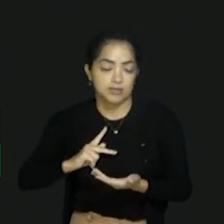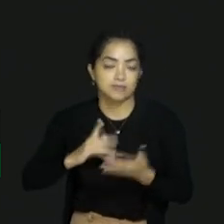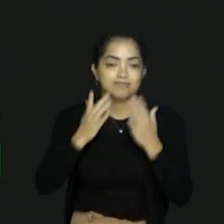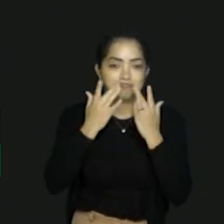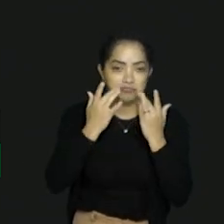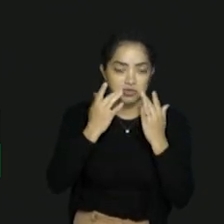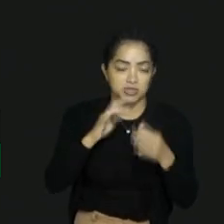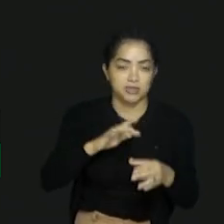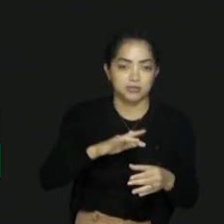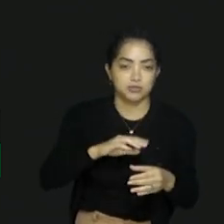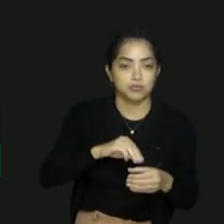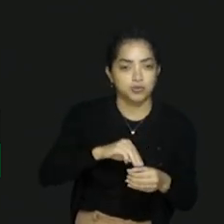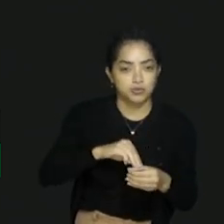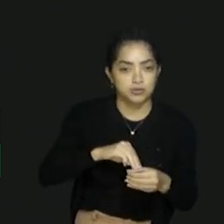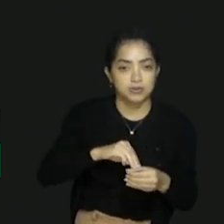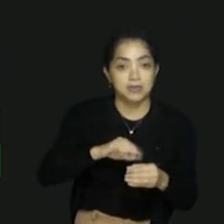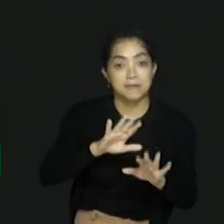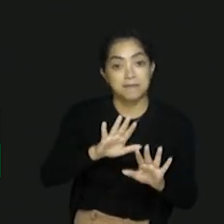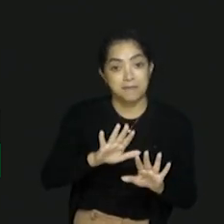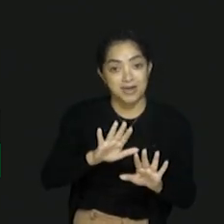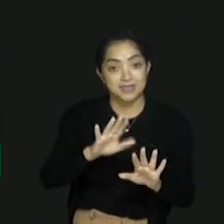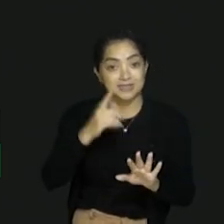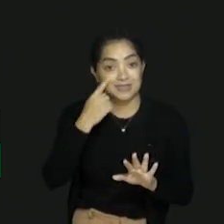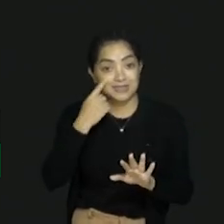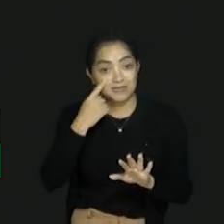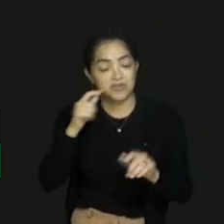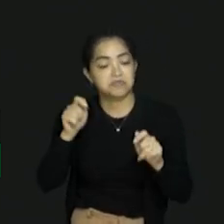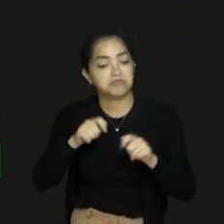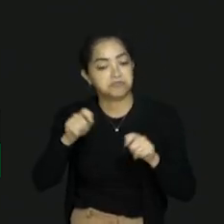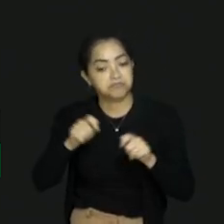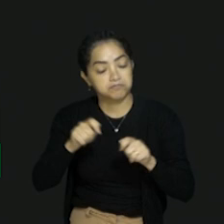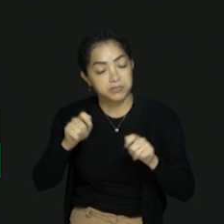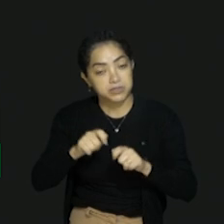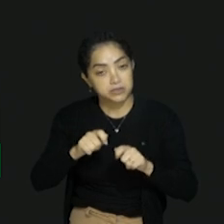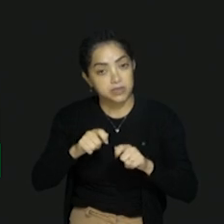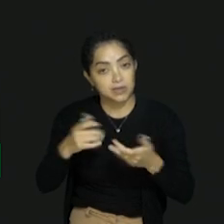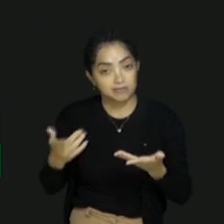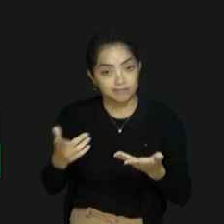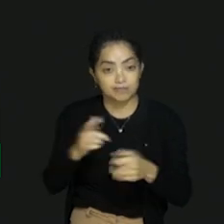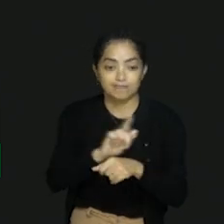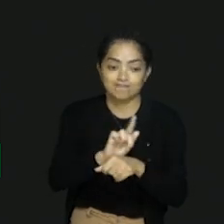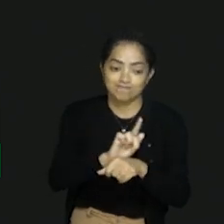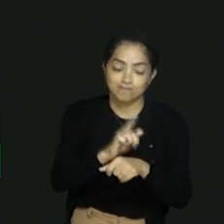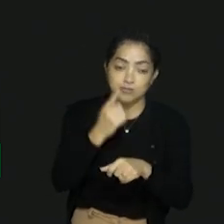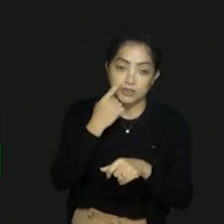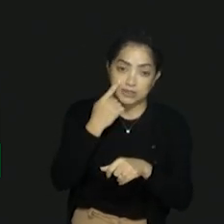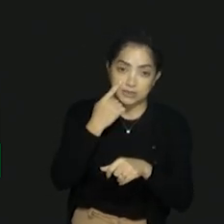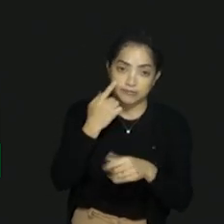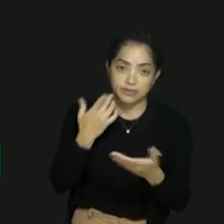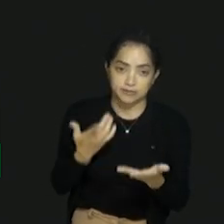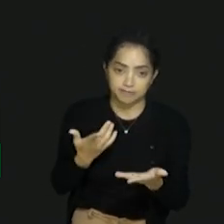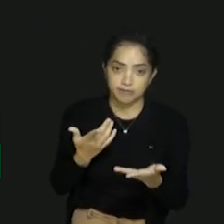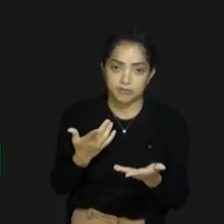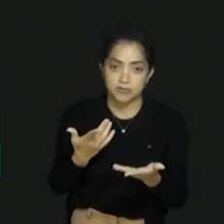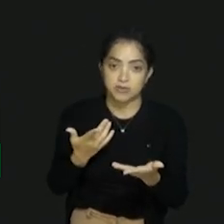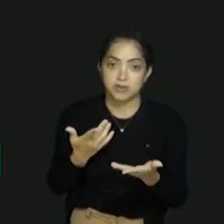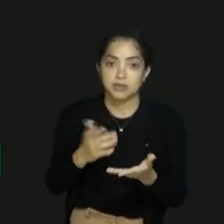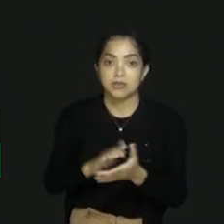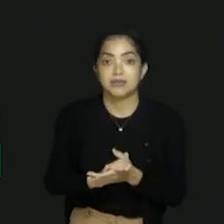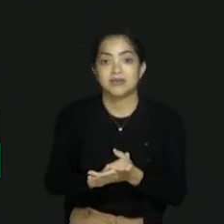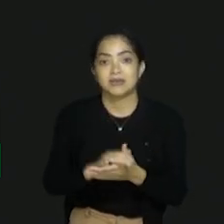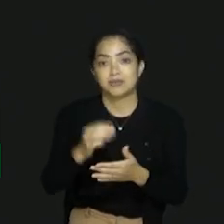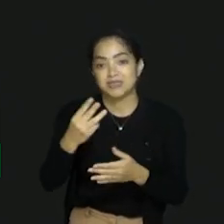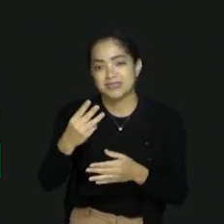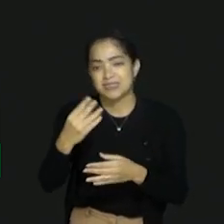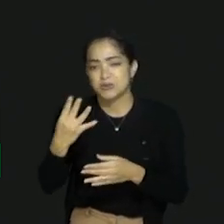só que isso nós temos que ver se existe realmente nessa gestão a viabilidade Porque caso contrário nós ficaremos mais três quatro